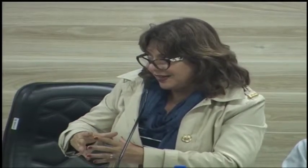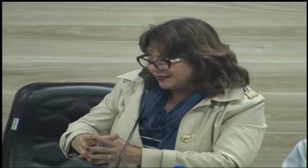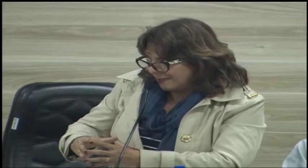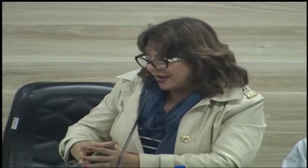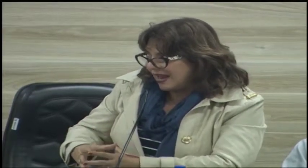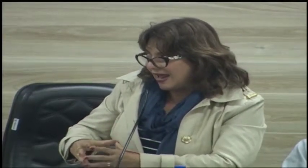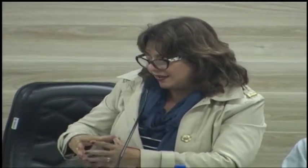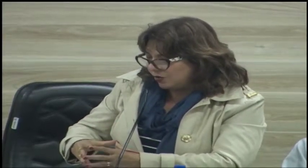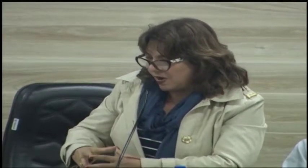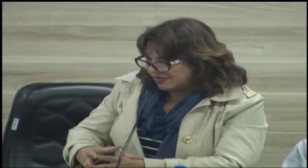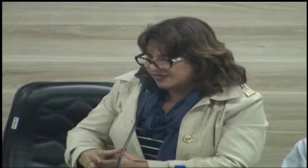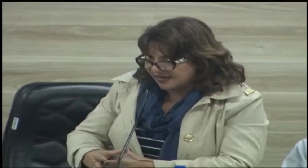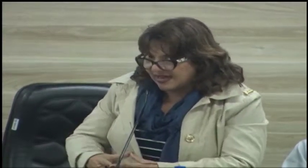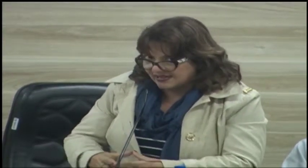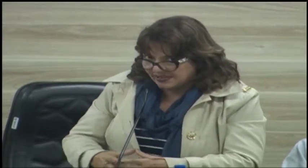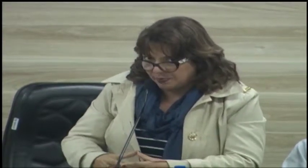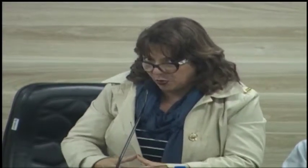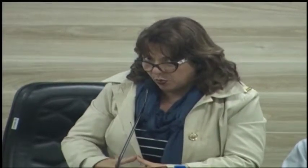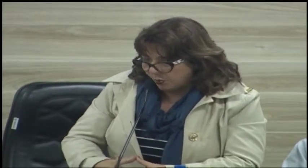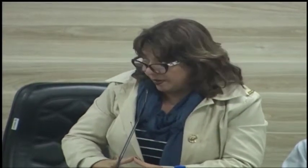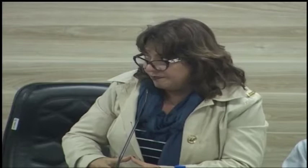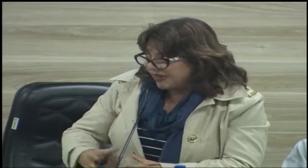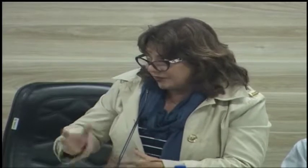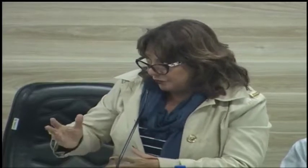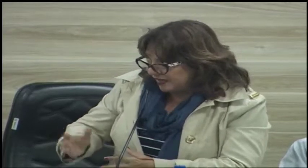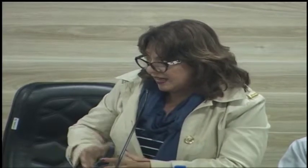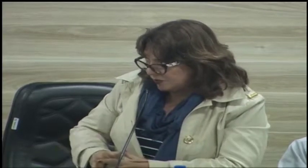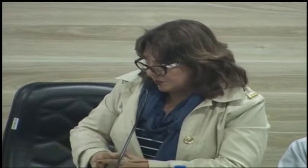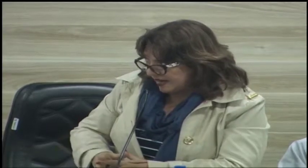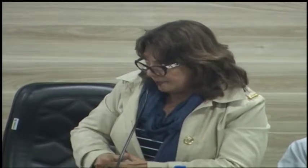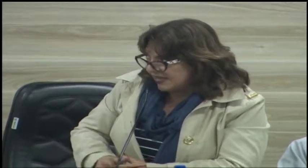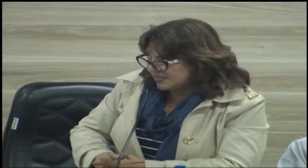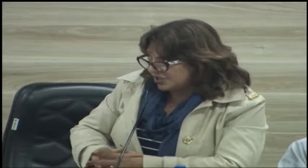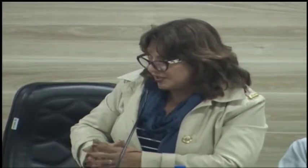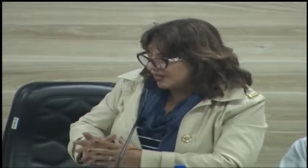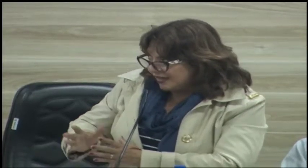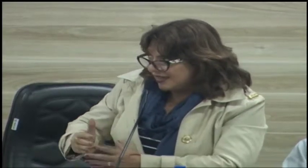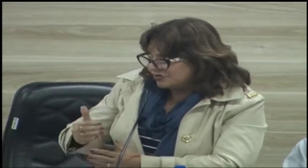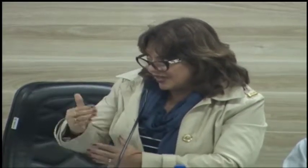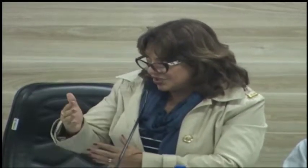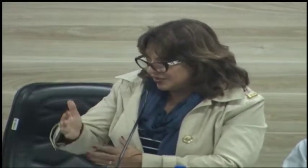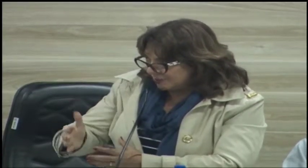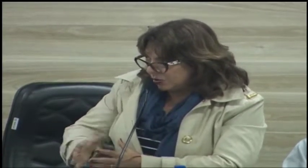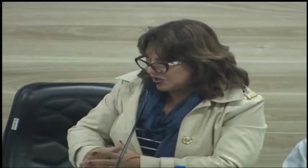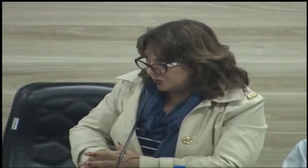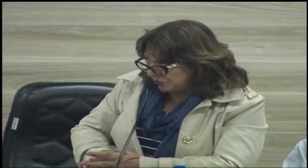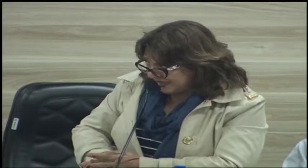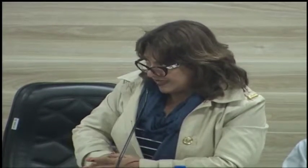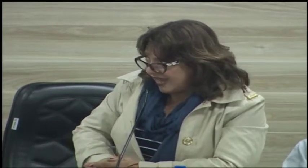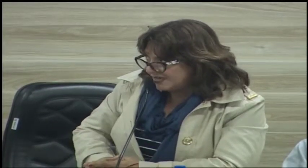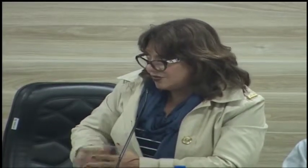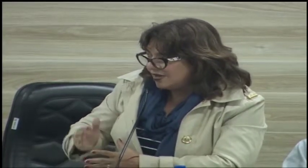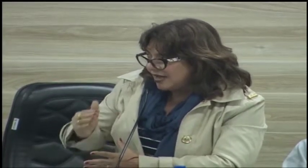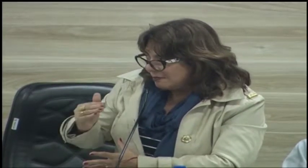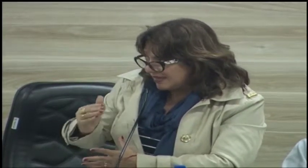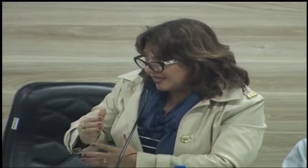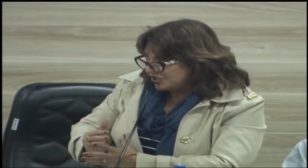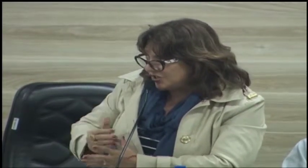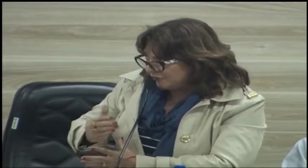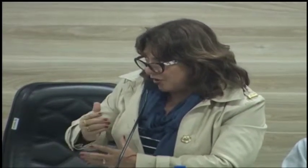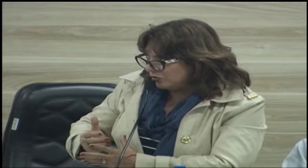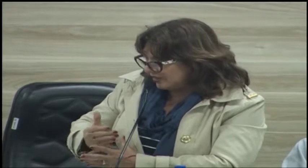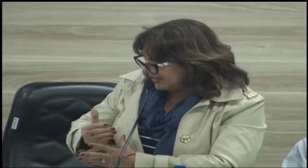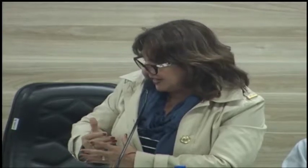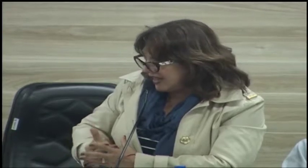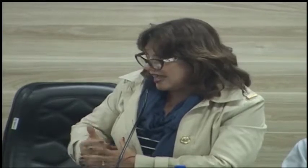que trabalhar e de quais essa casa se preocupa. Então, fica aqui os parabéns. A gente, né, eu sei que a gente está próximo do recesso, mas que a